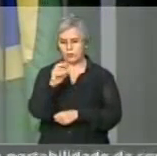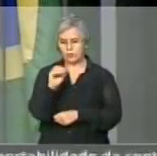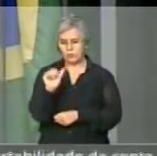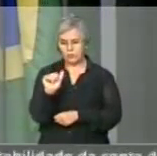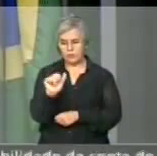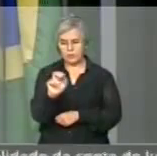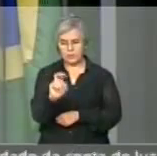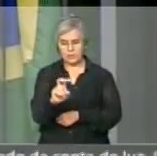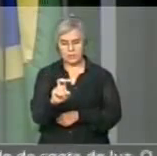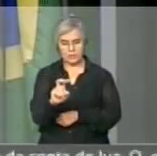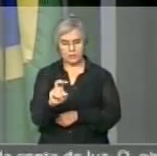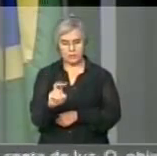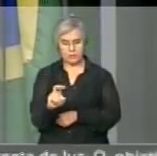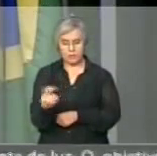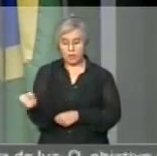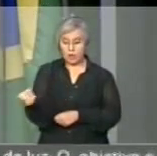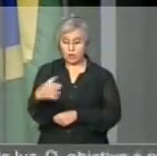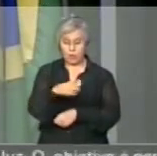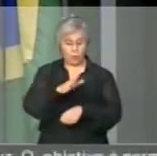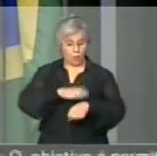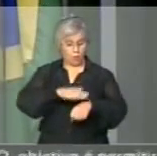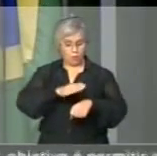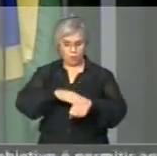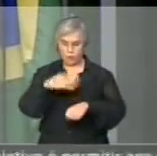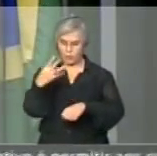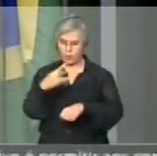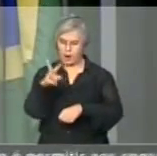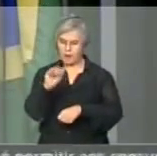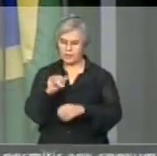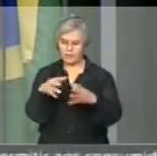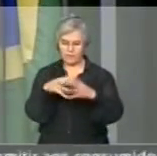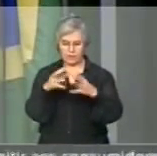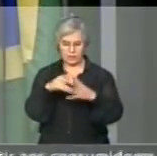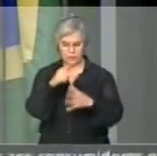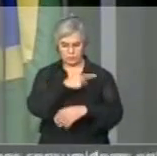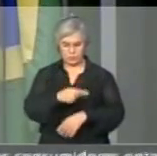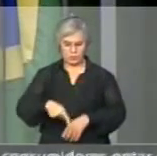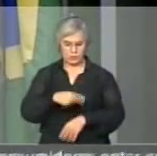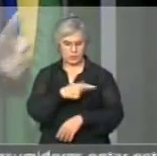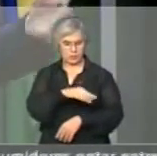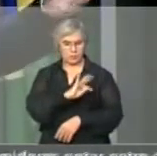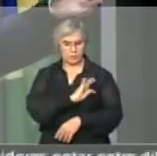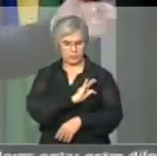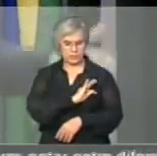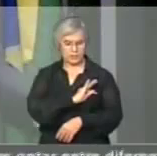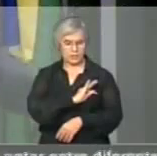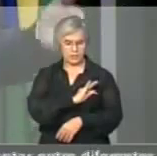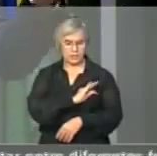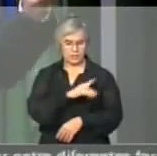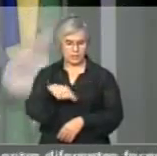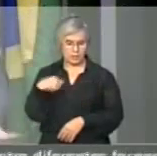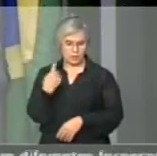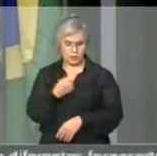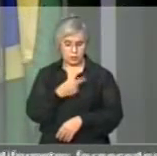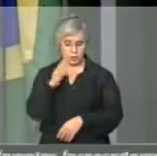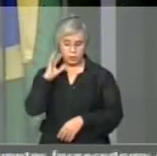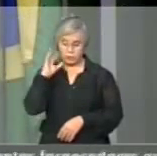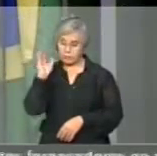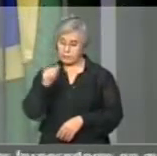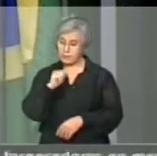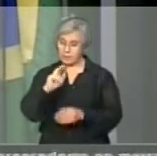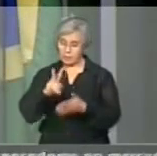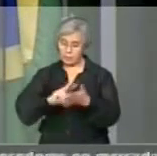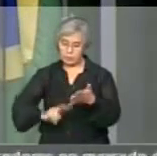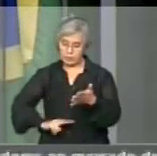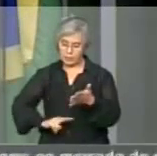2015, um novo mandato de um quarto mandato do Partido dos Trabalhadores, nós transportamos a leitura da